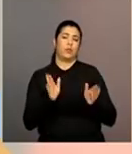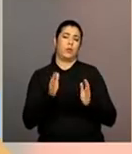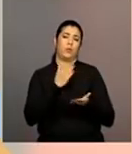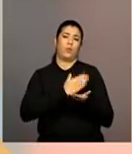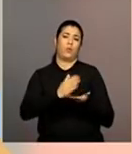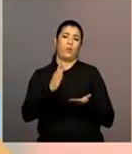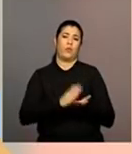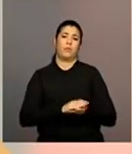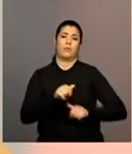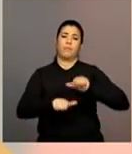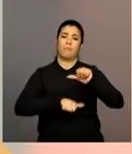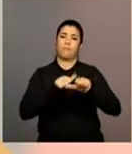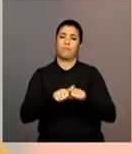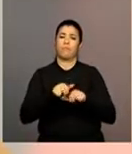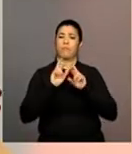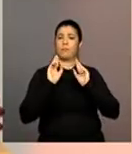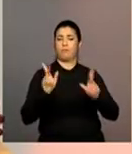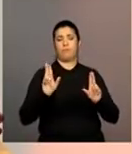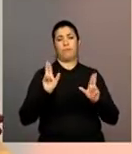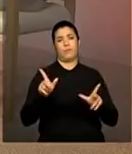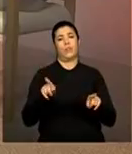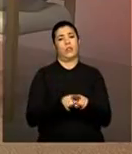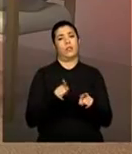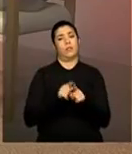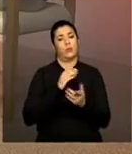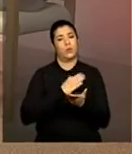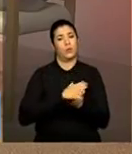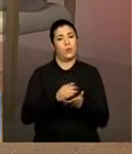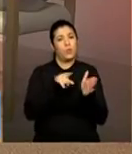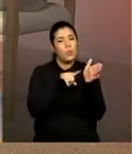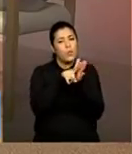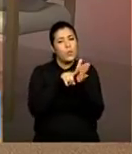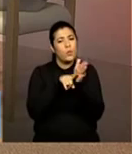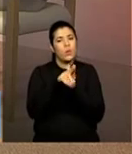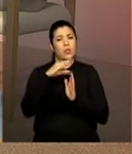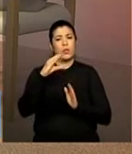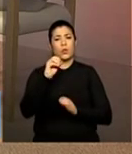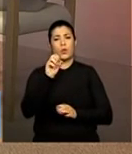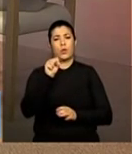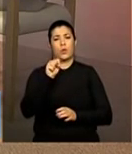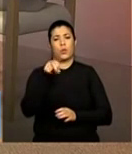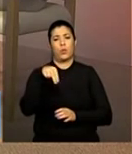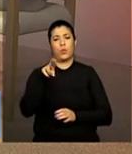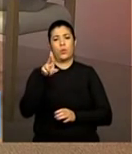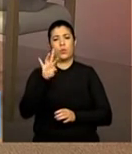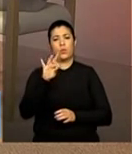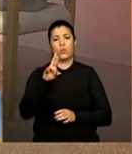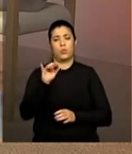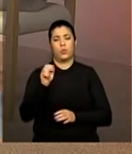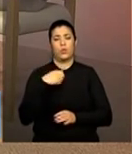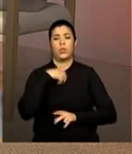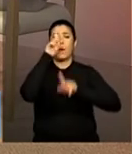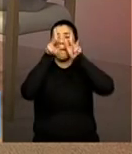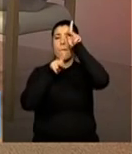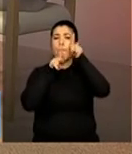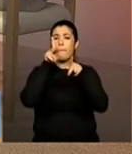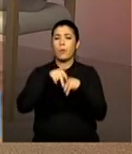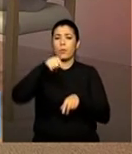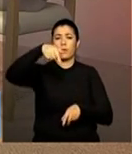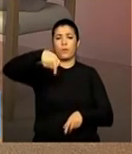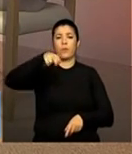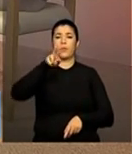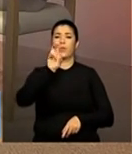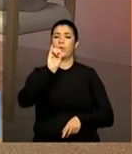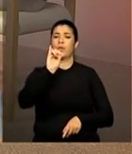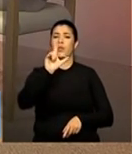ressaltar Esse aspecto Estamos também com uma consultoria sobre povos quilombolas e povos indígenas eh